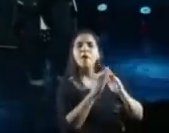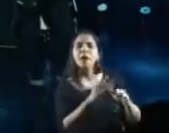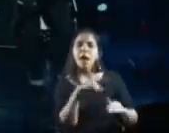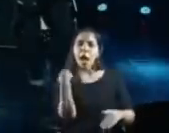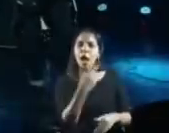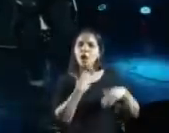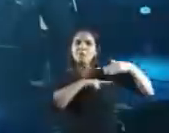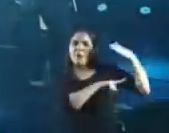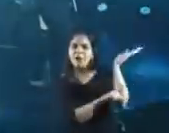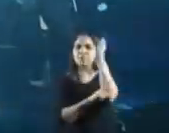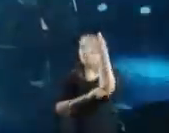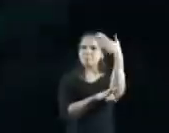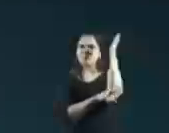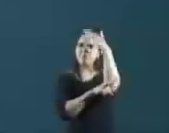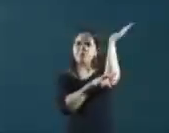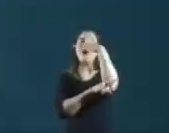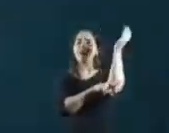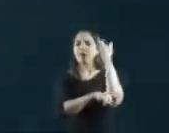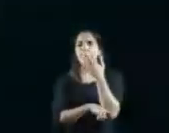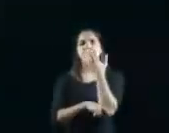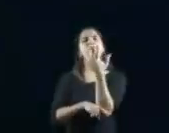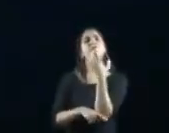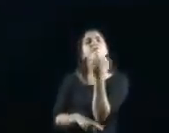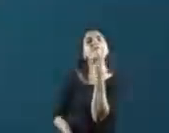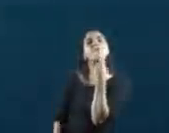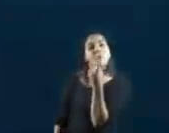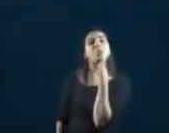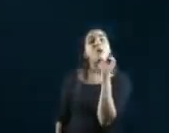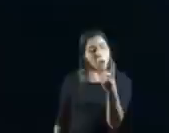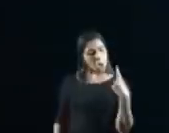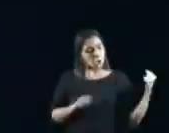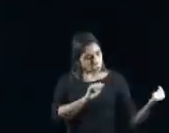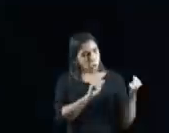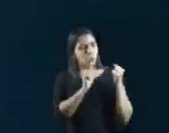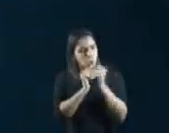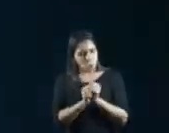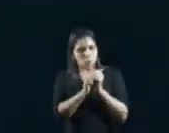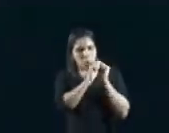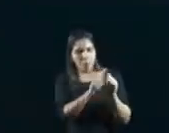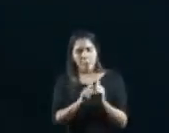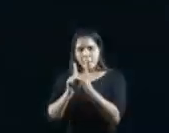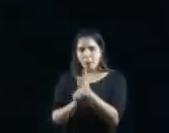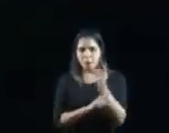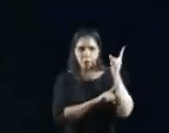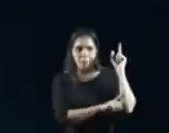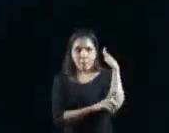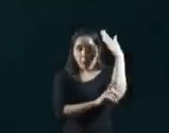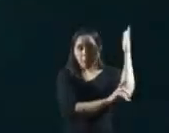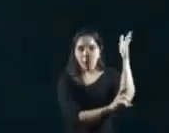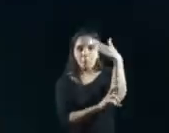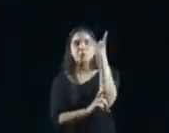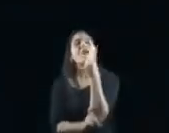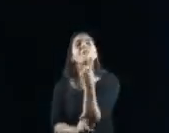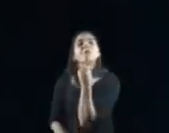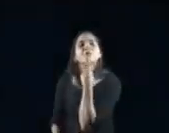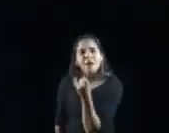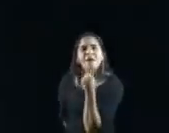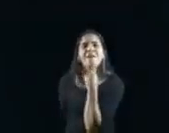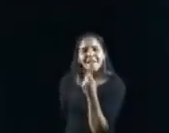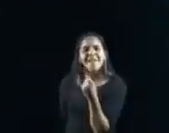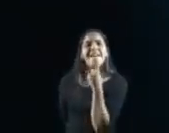rubra bandeira. Que comigo vai levar a cada canto, a cada lado, a nossa